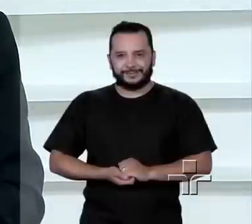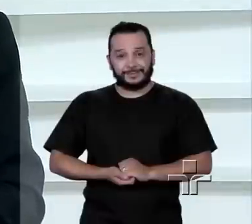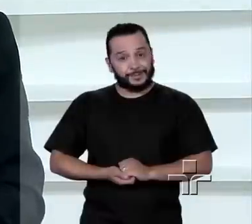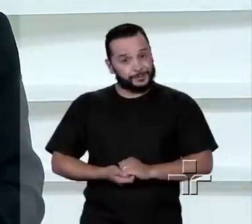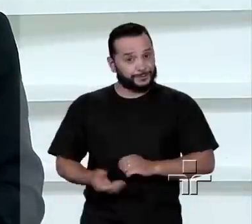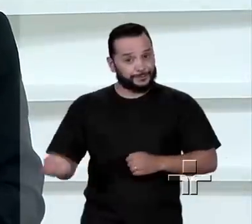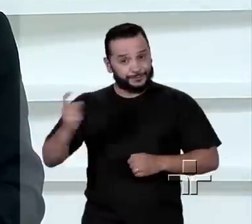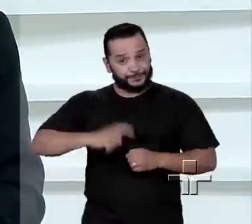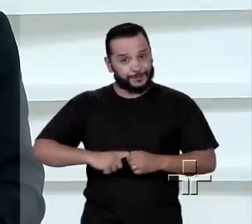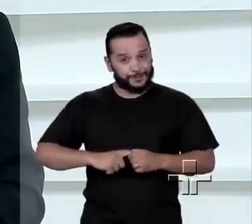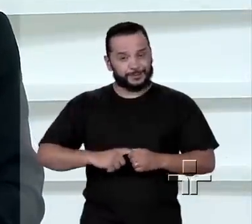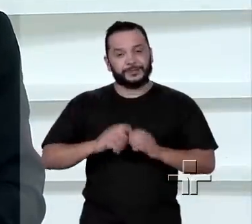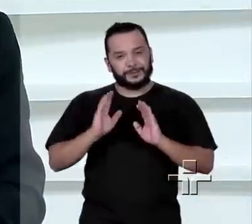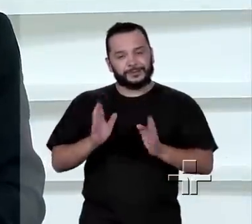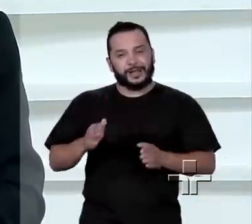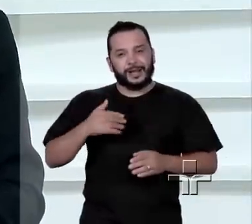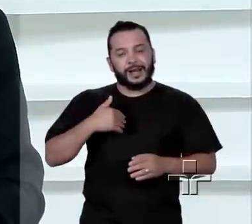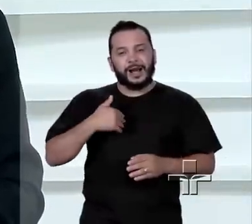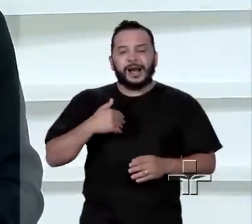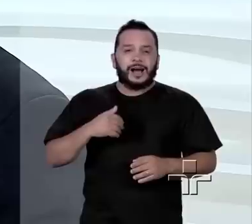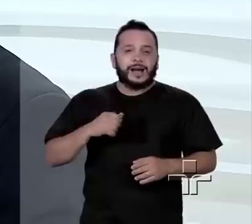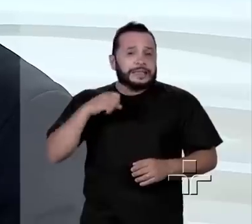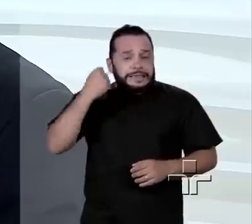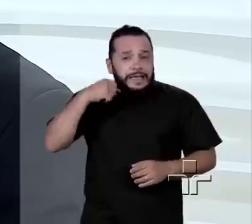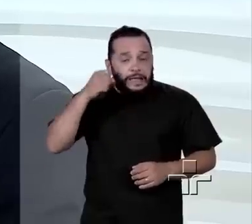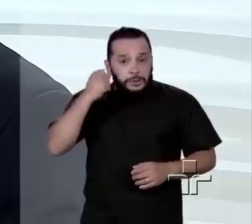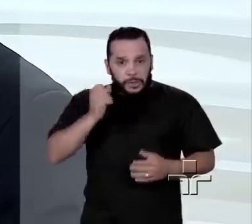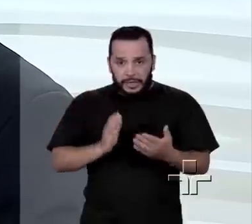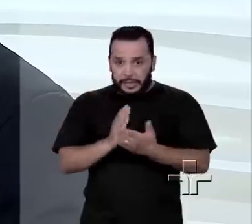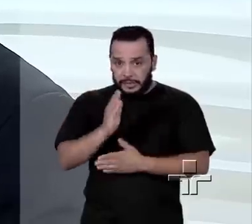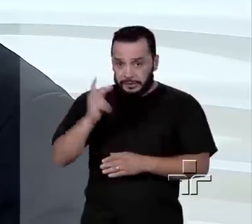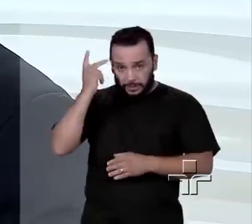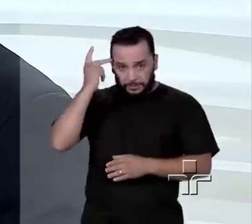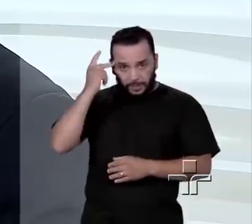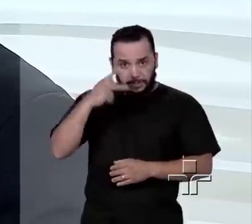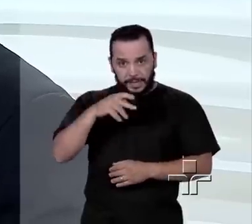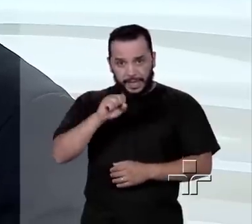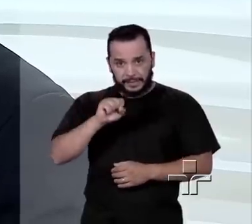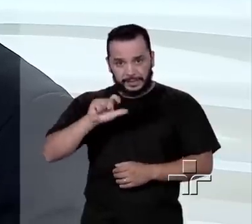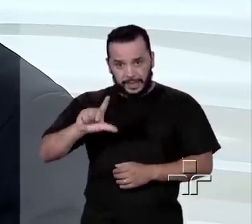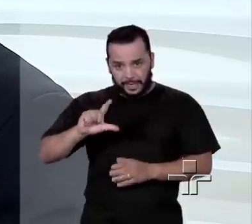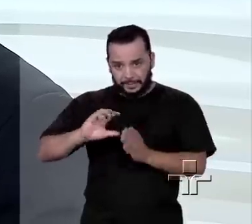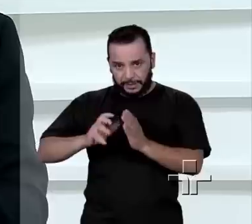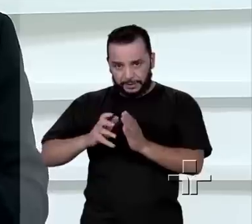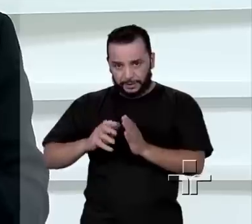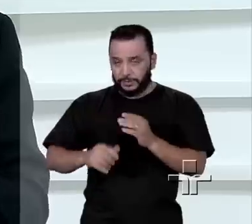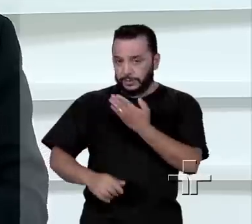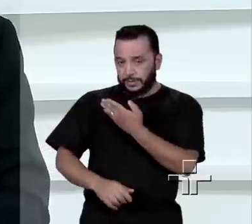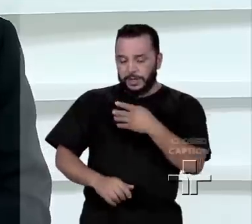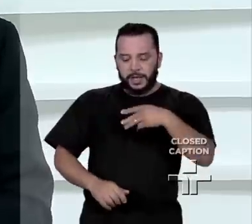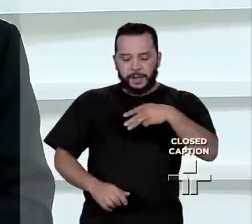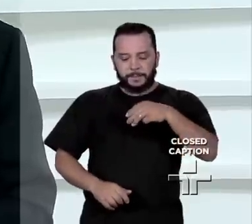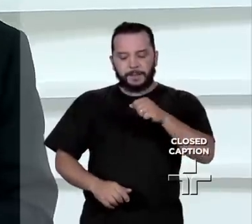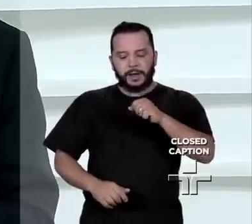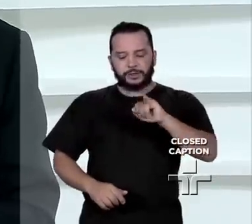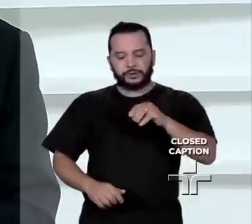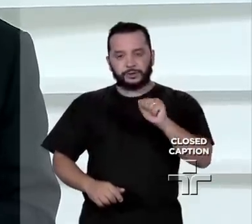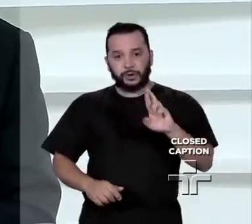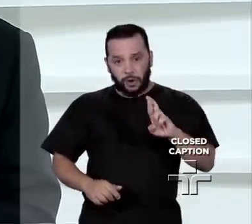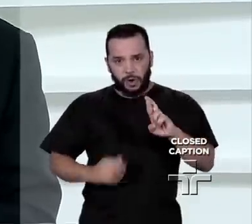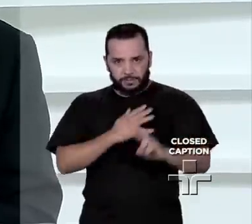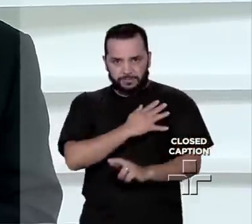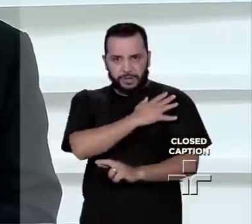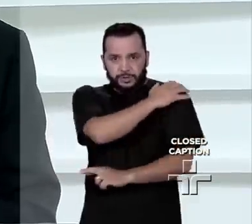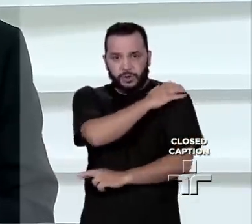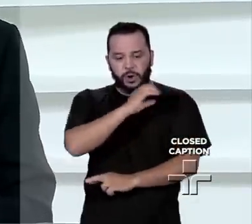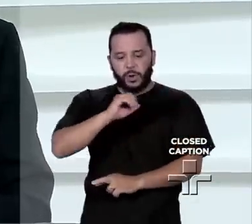Estamos de volta com o senador eleito por São Paulo, pelo PSL, Major Olímpio. Senador, a gente vai agora